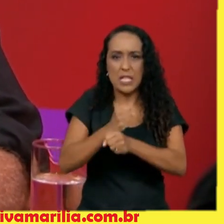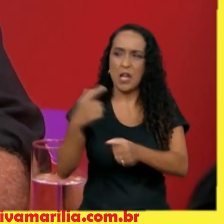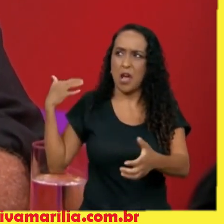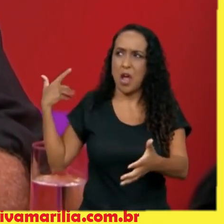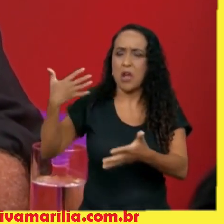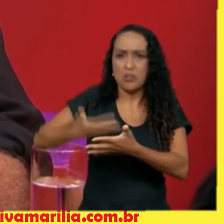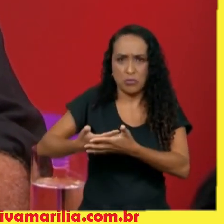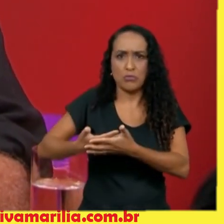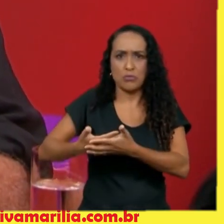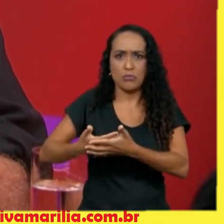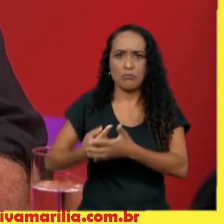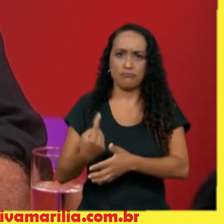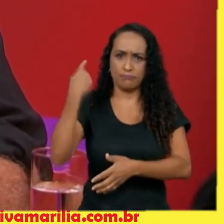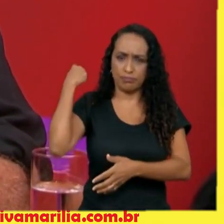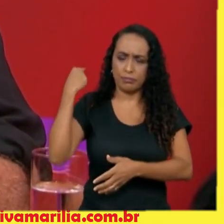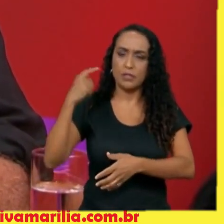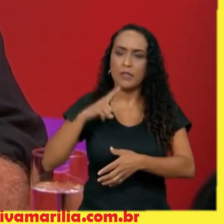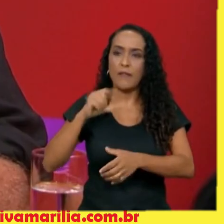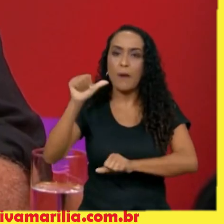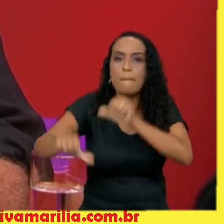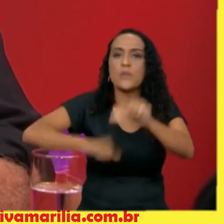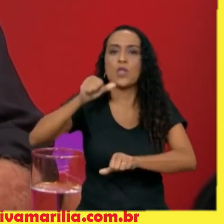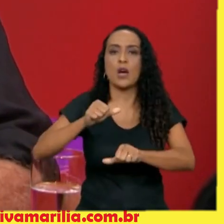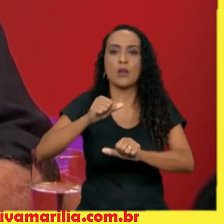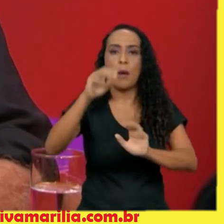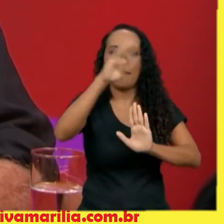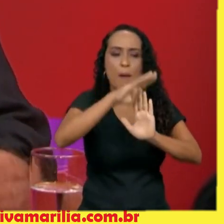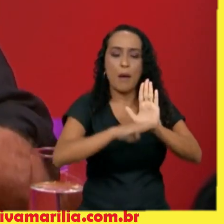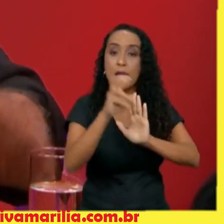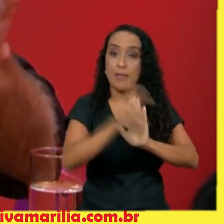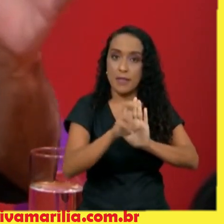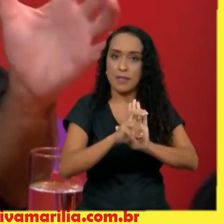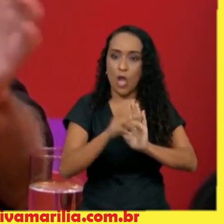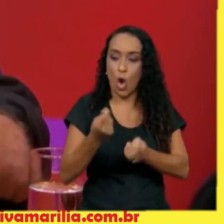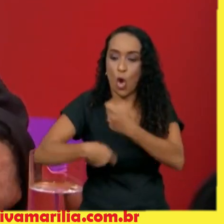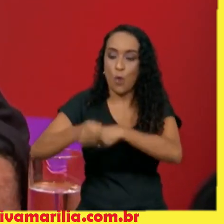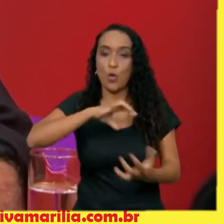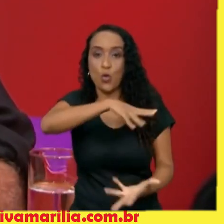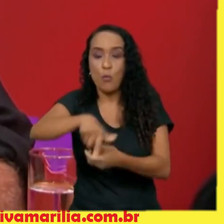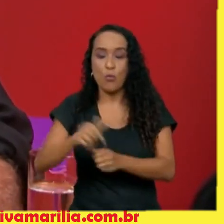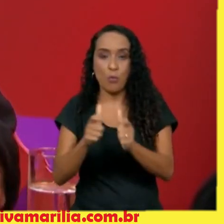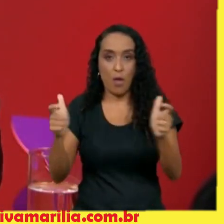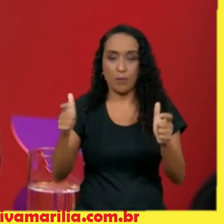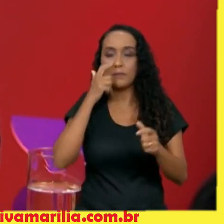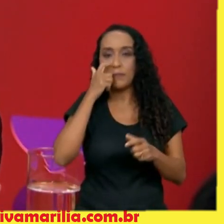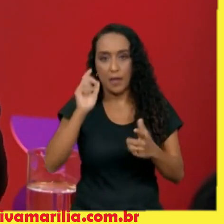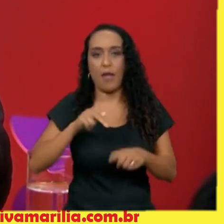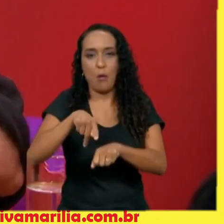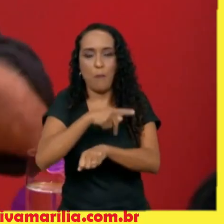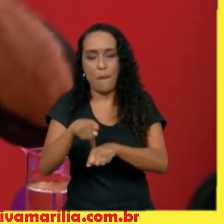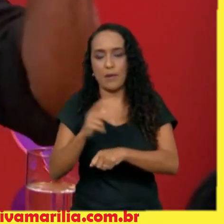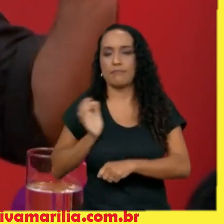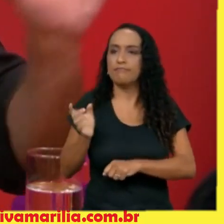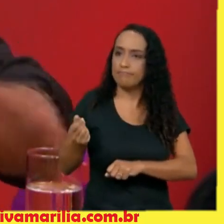estava se tornando a 5ª maior economia do mundo. As pessoas sabem que é um país rico, se você der a mínima